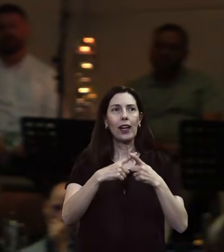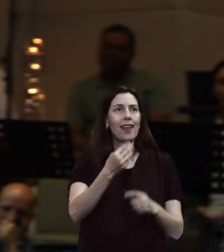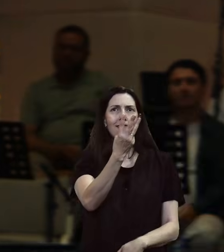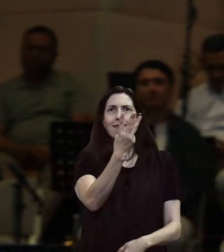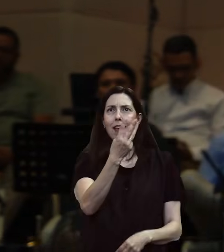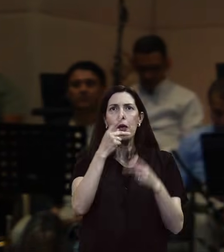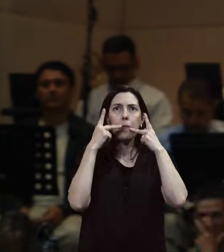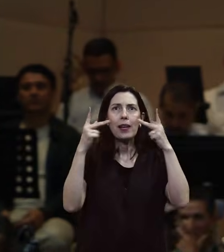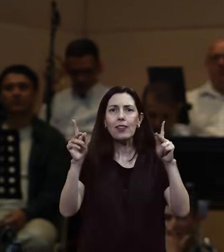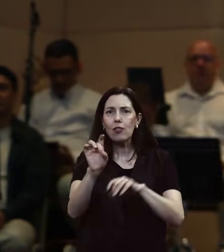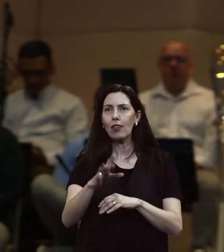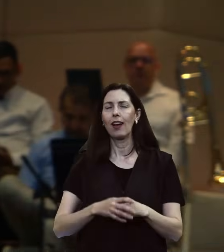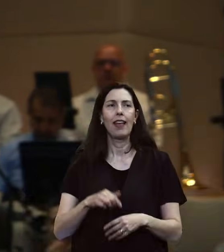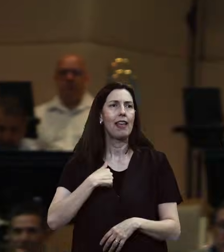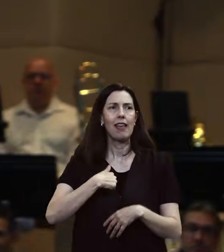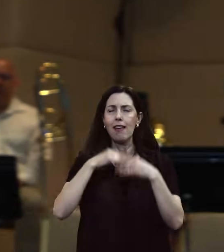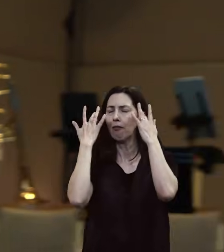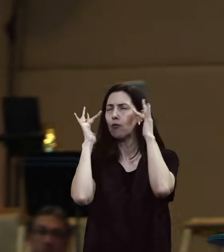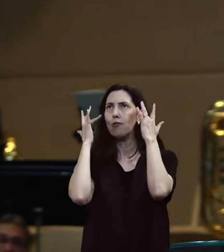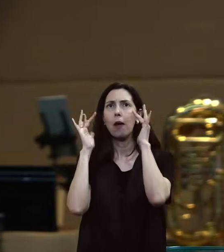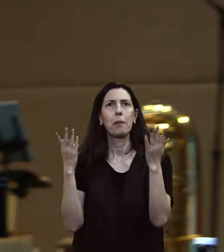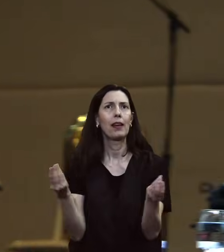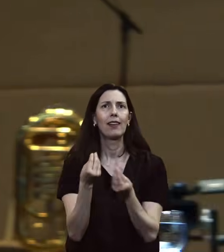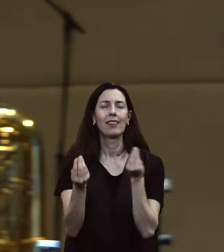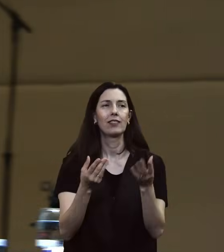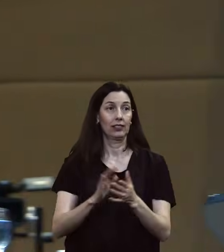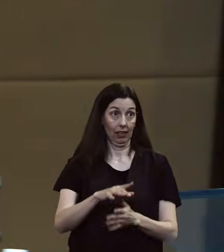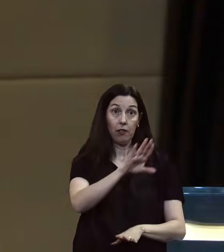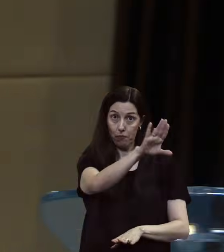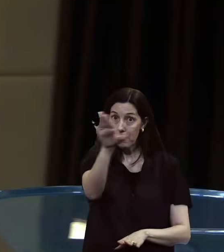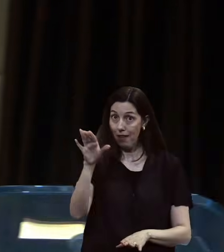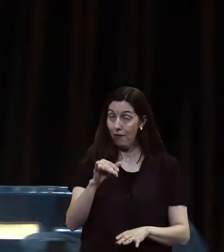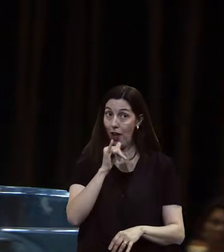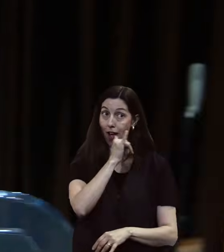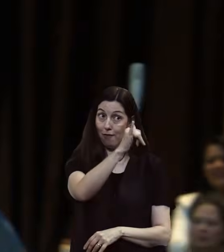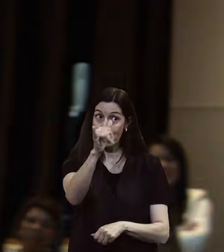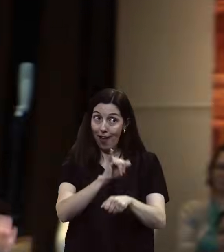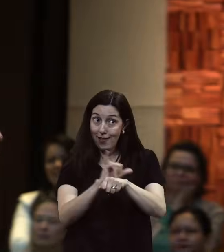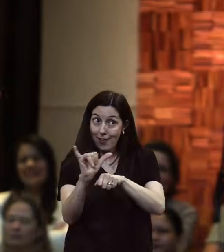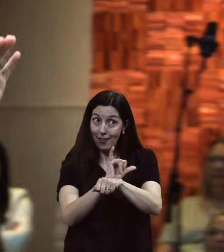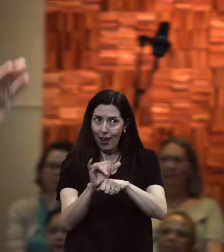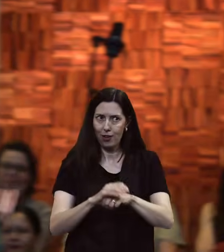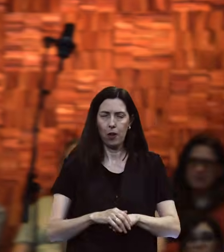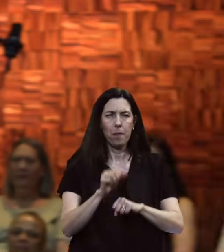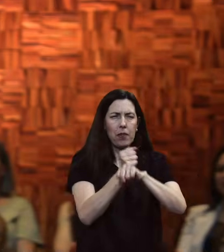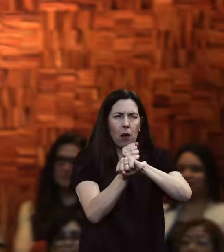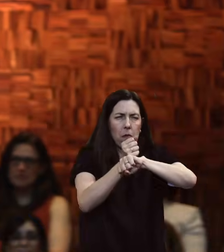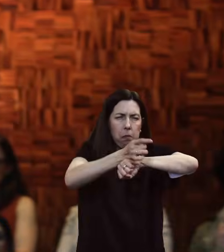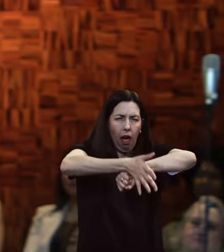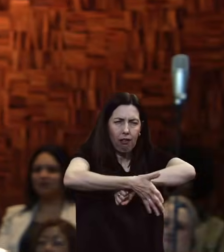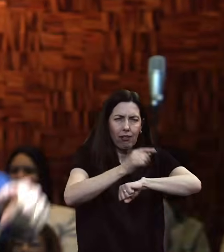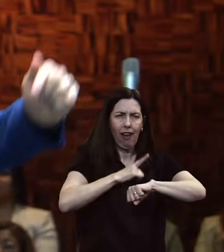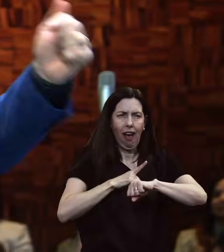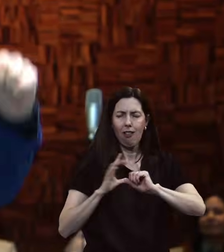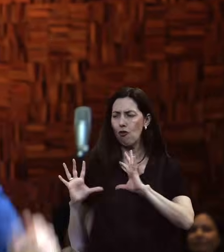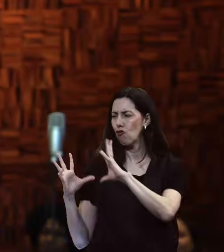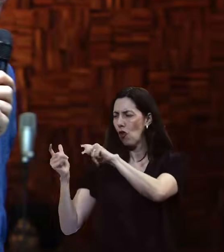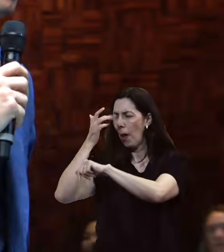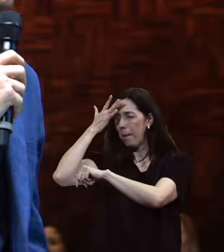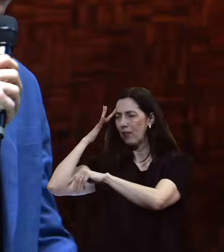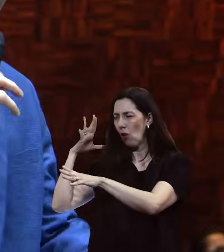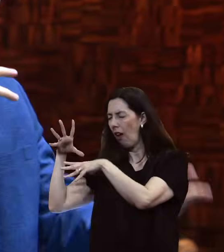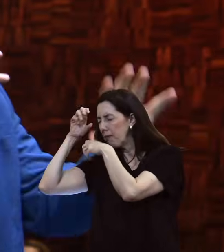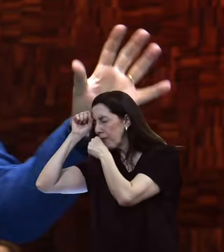lembro, eu não sabia o que fazer. Sabe o que eu fiz? Chegou uma madrugada, acampamento, todo mundo foi dormir. Eu fui lá